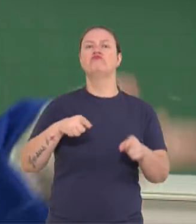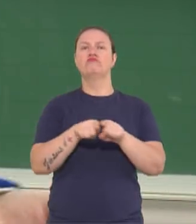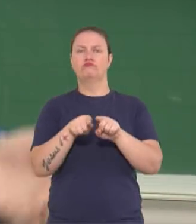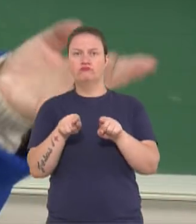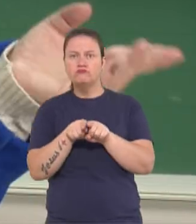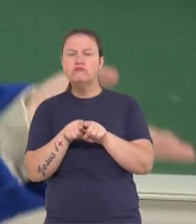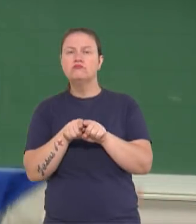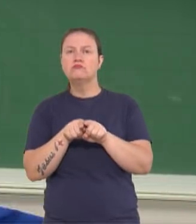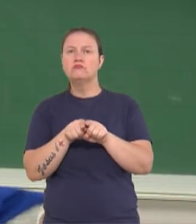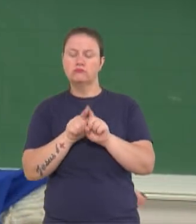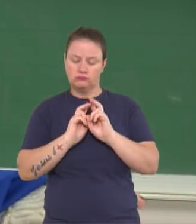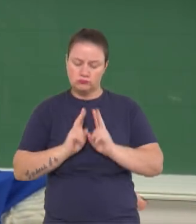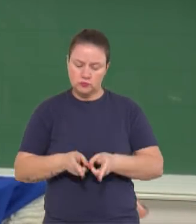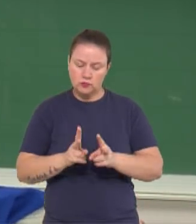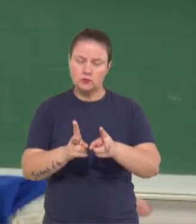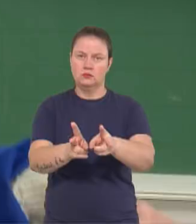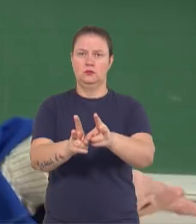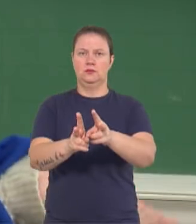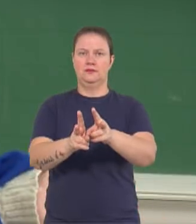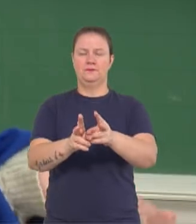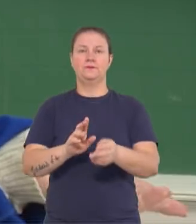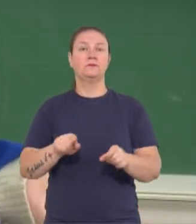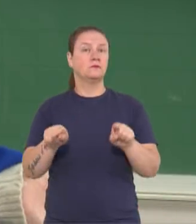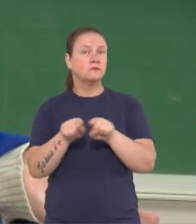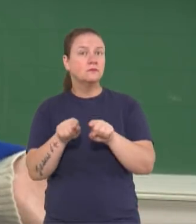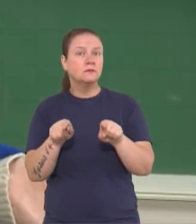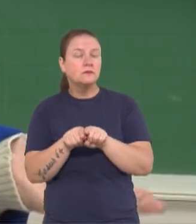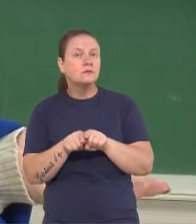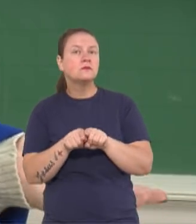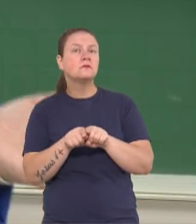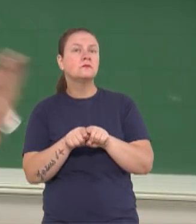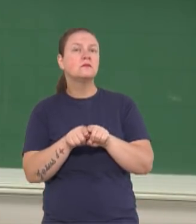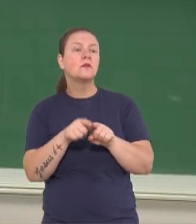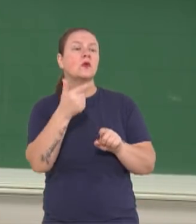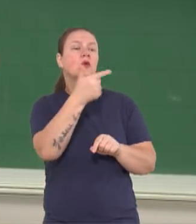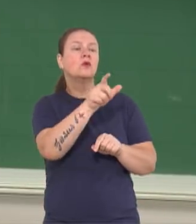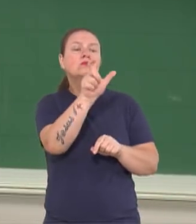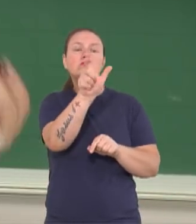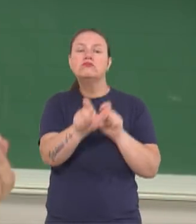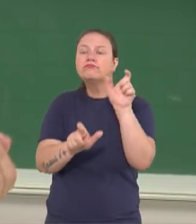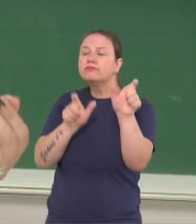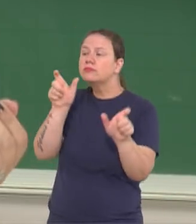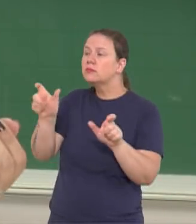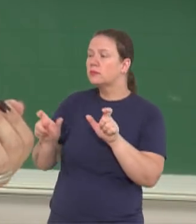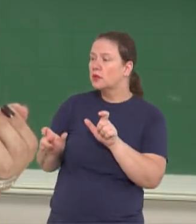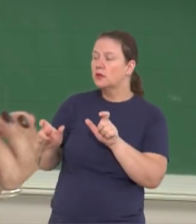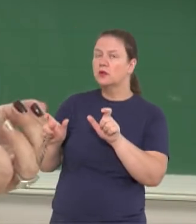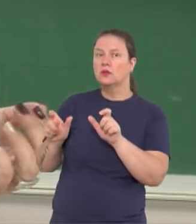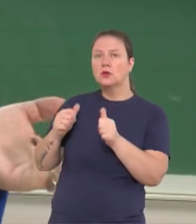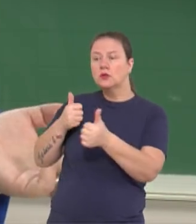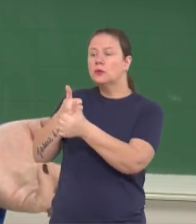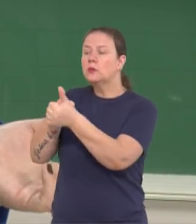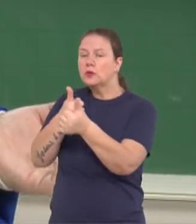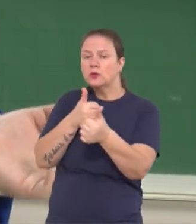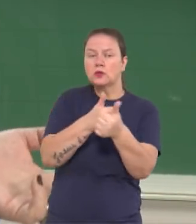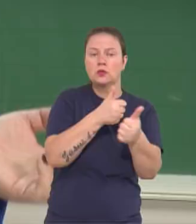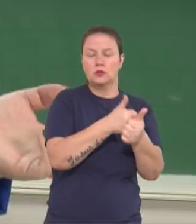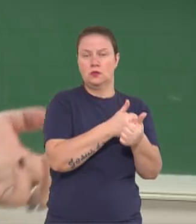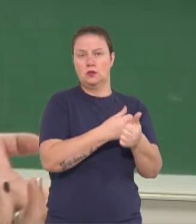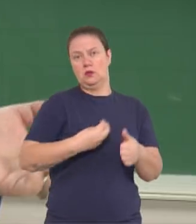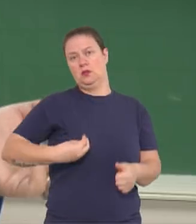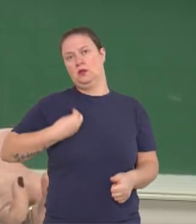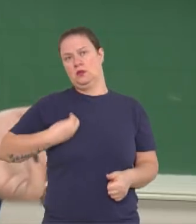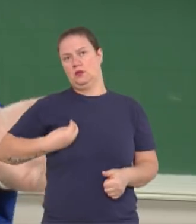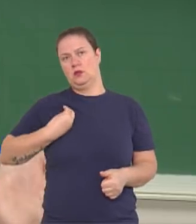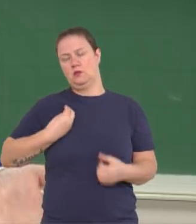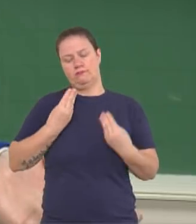de existência e sobrevivência. Né? E também garantir aí que as outras pessoas que estão ao nosso redor também consigam sobreviver bem, né,